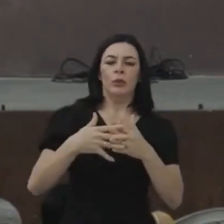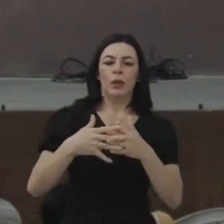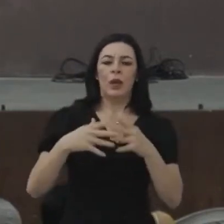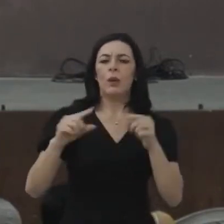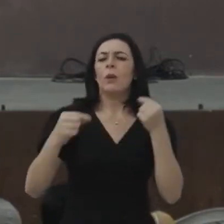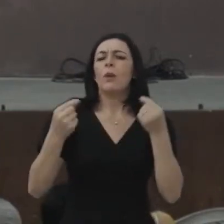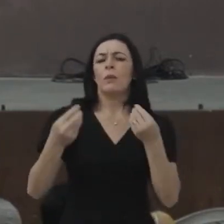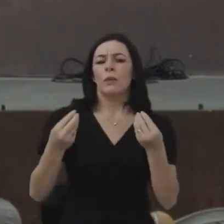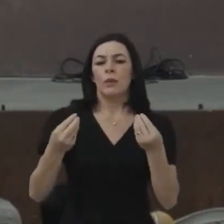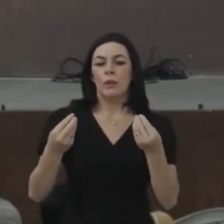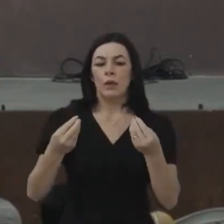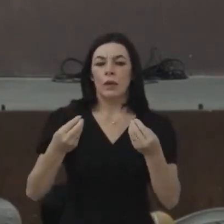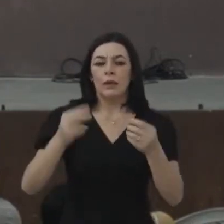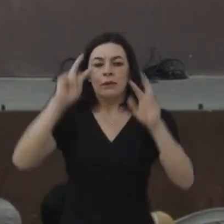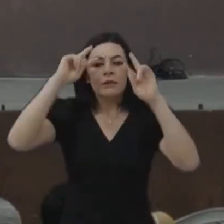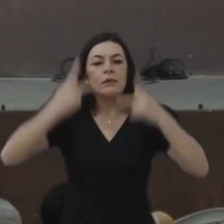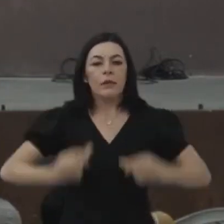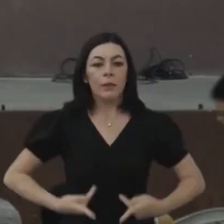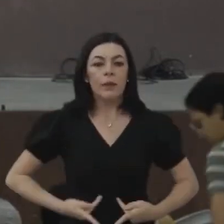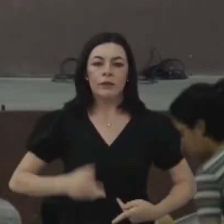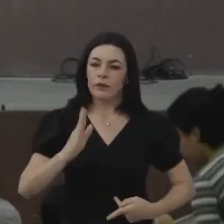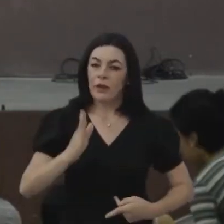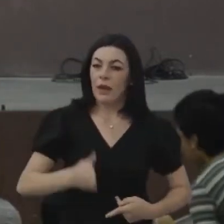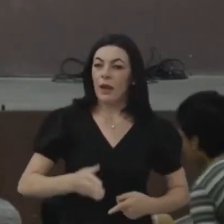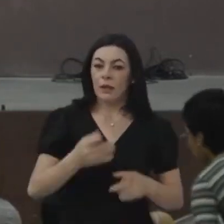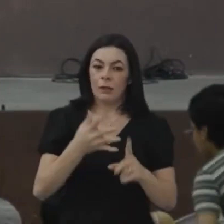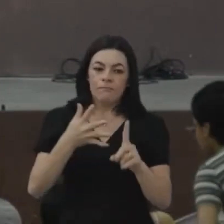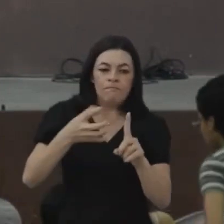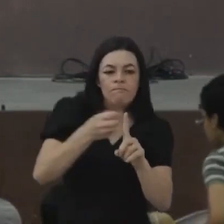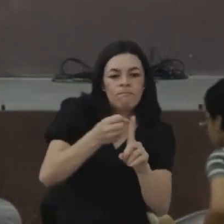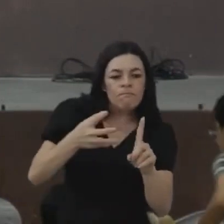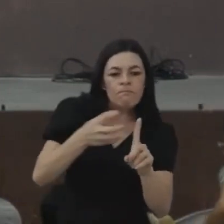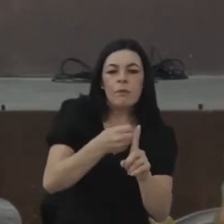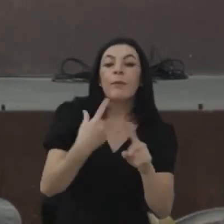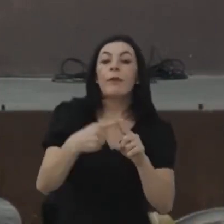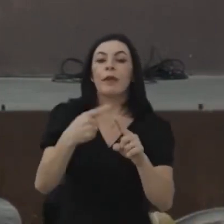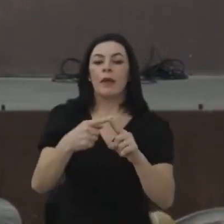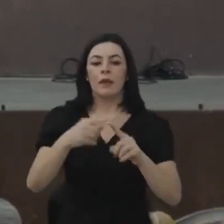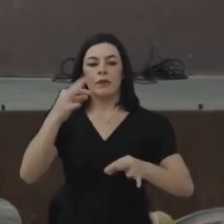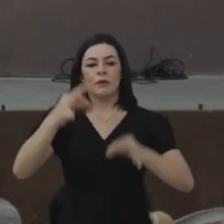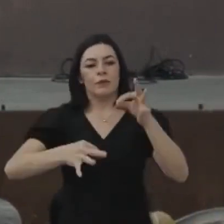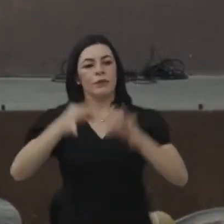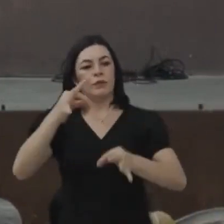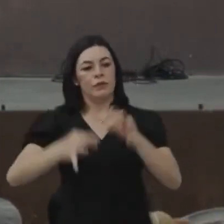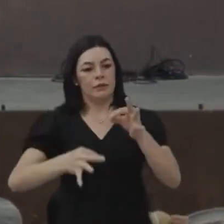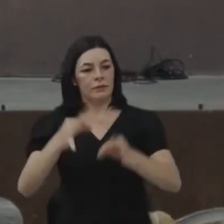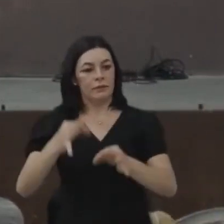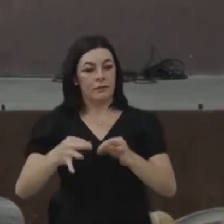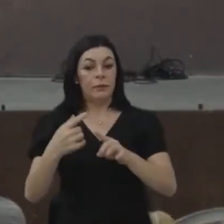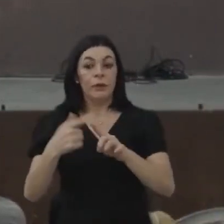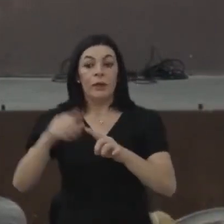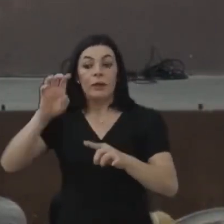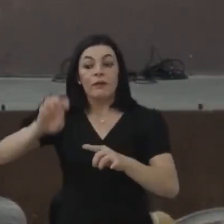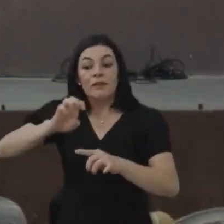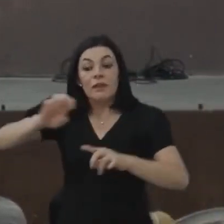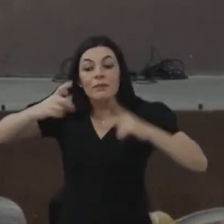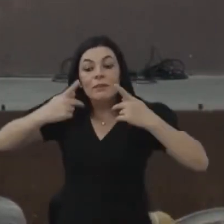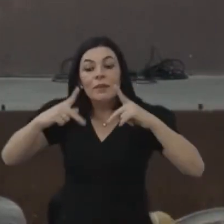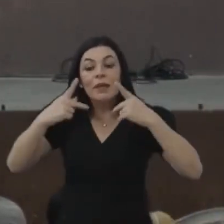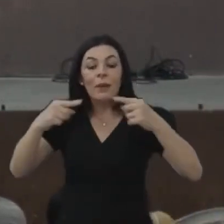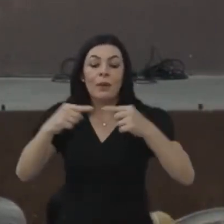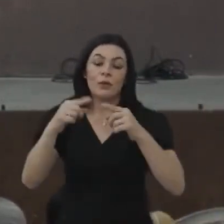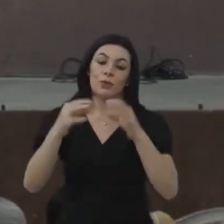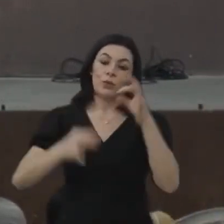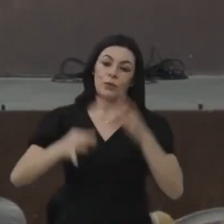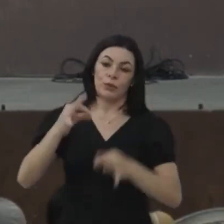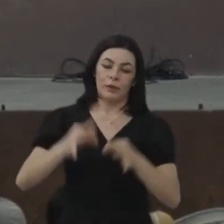conflito com o reino dos homens, isso a gente viu. Eles serão perseguidos por causa da justiça pregada no Evangelho. O